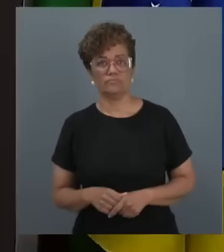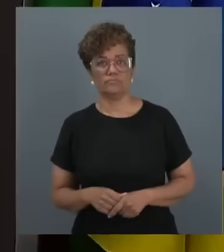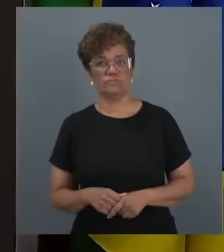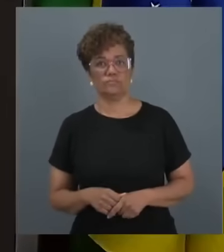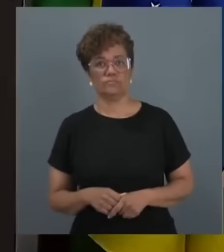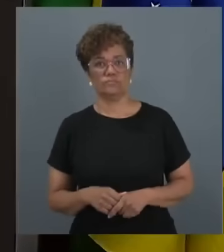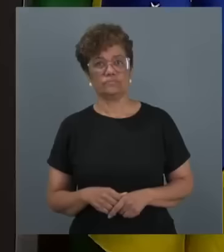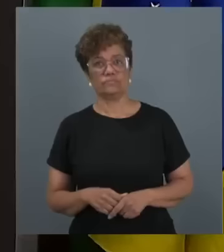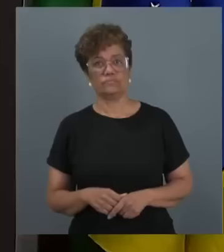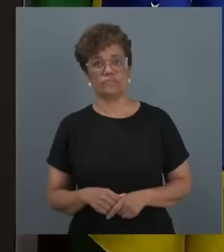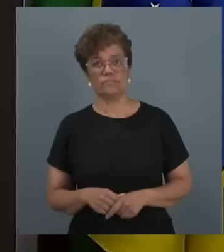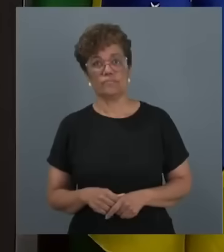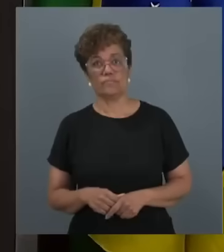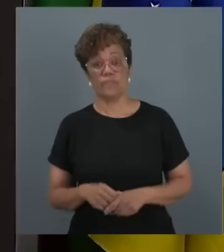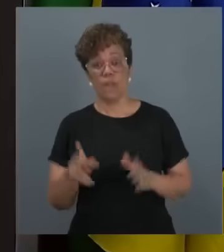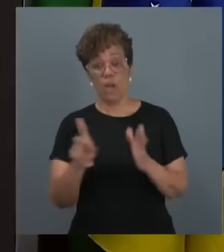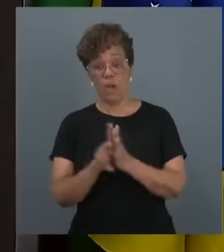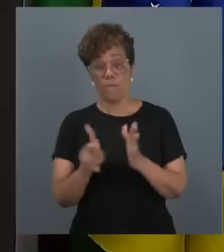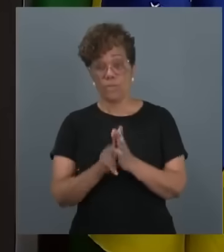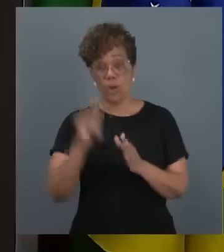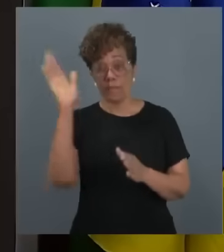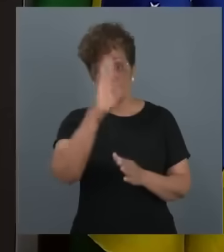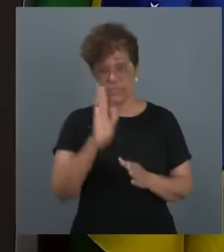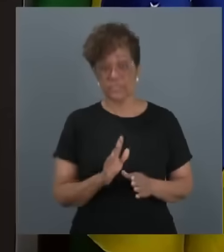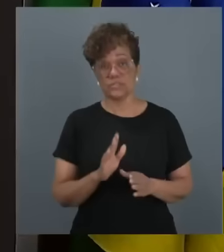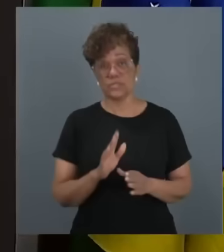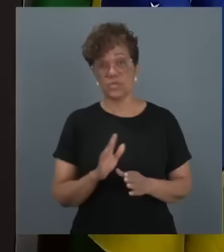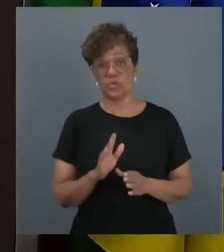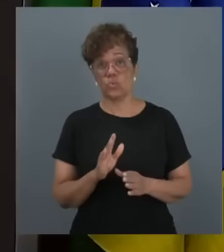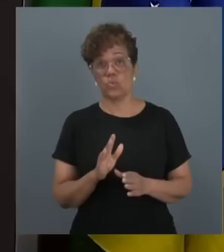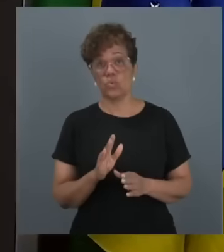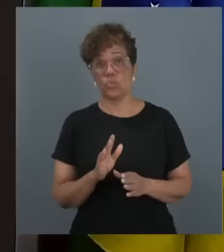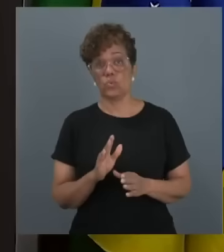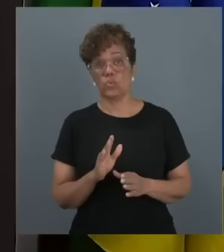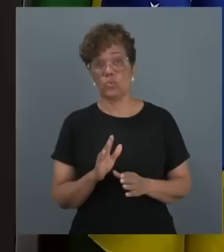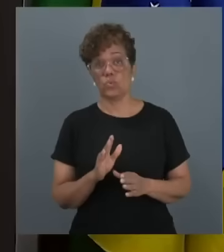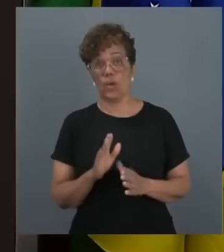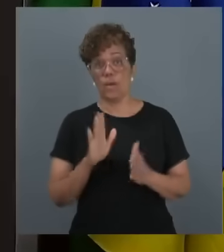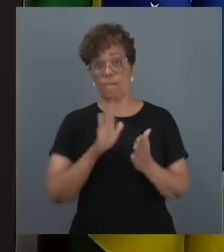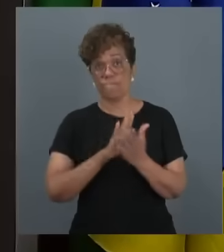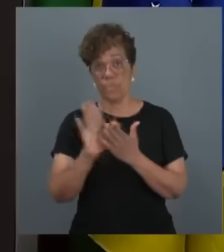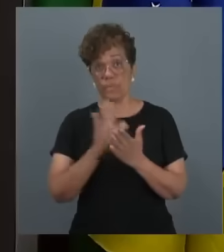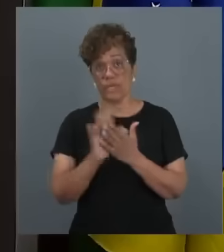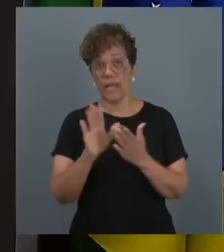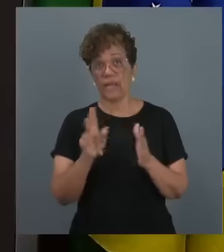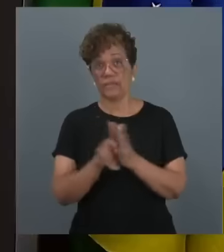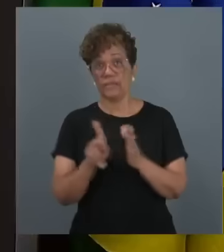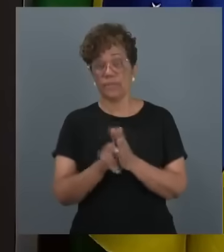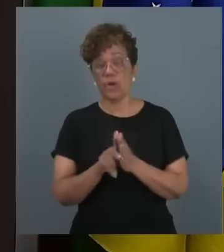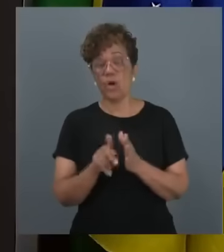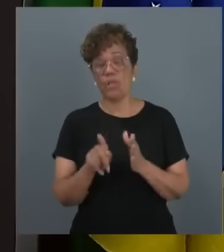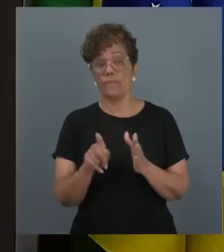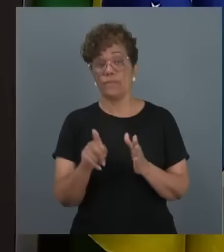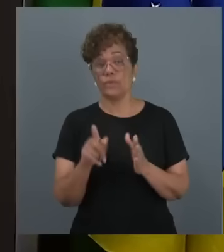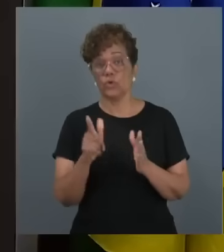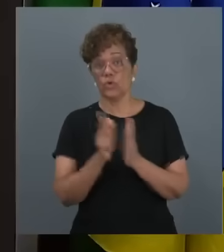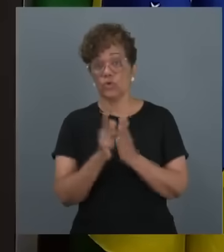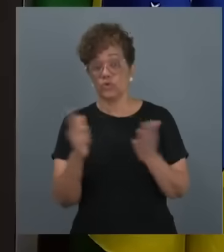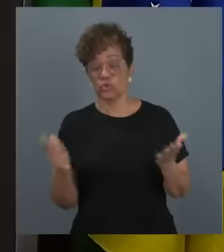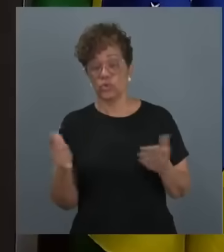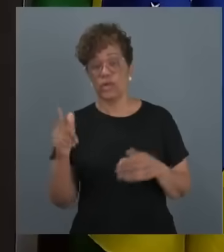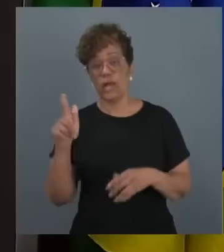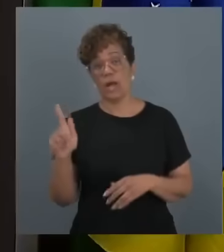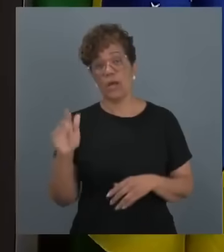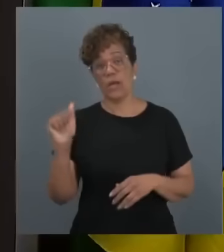Segundo esclarece o próprio Brasil Paralelo, em matéria publicada pelo excelente e respeitado jornal Gazeta do Povo, O